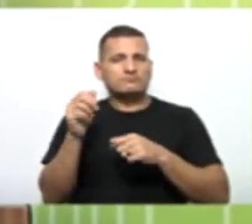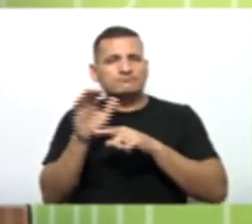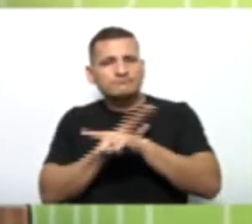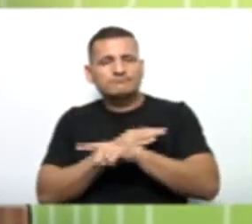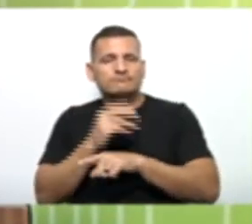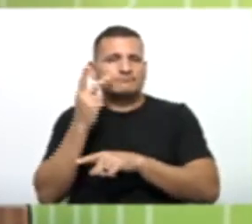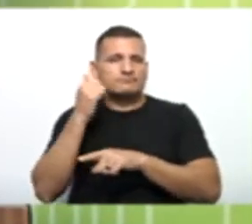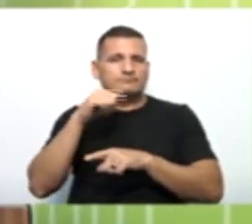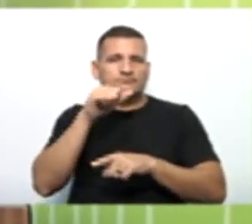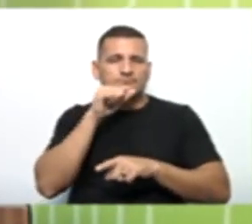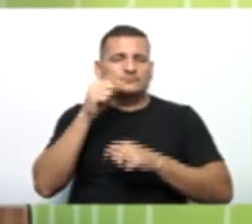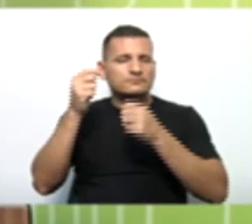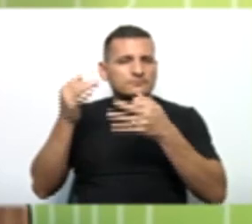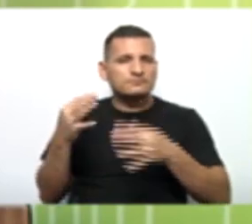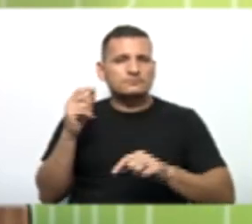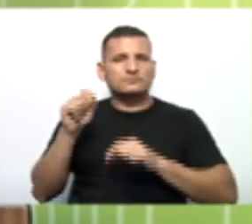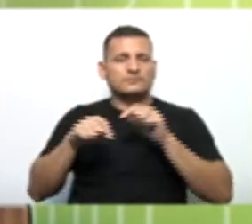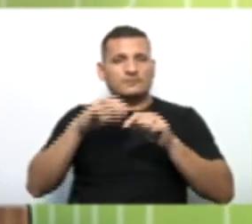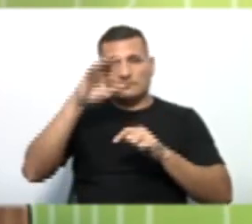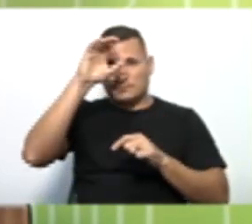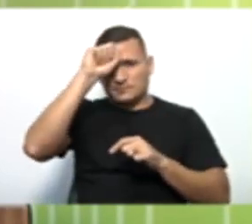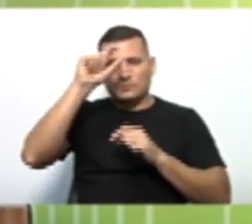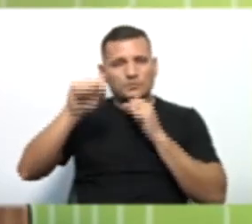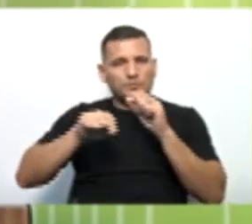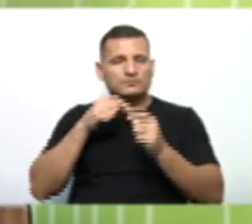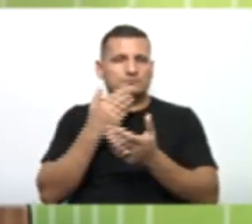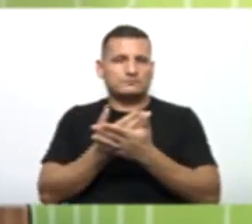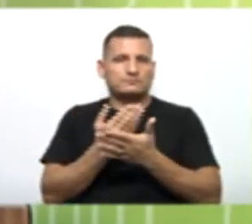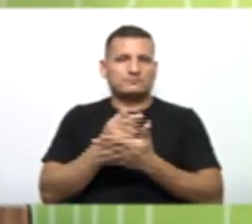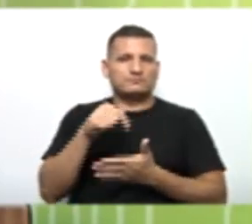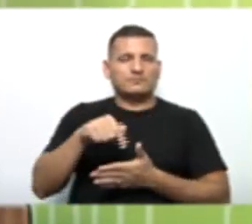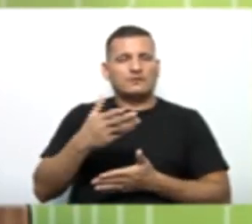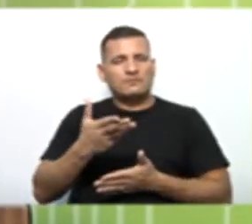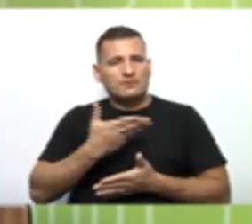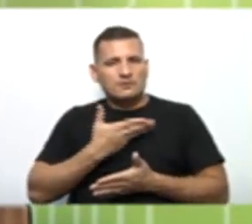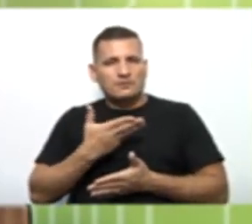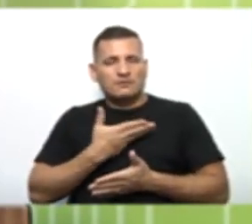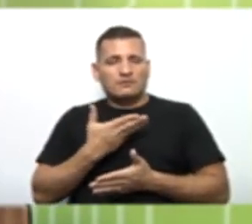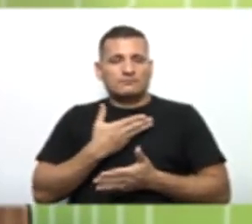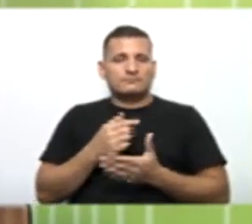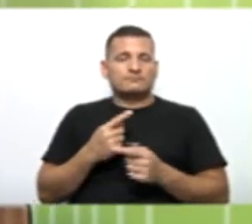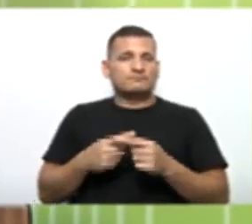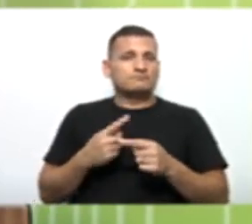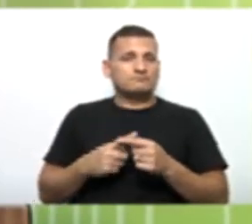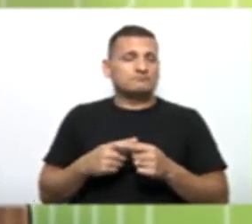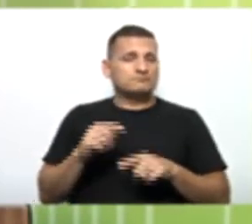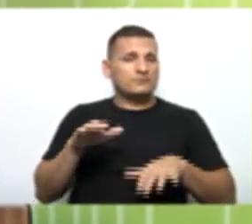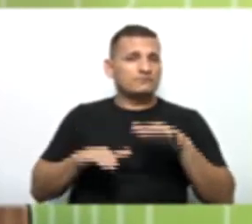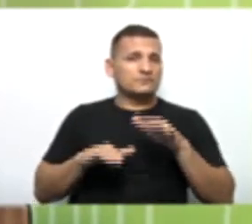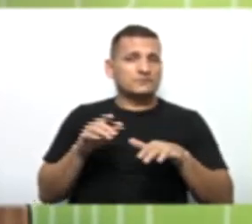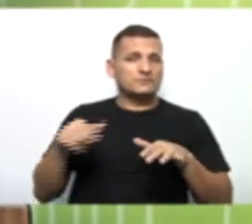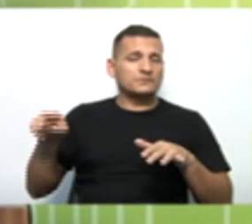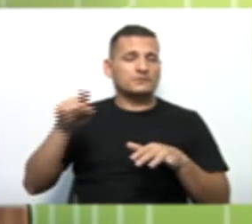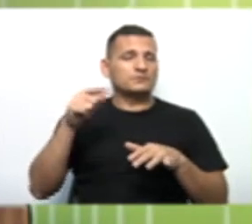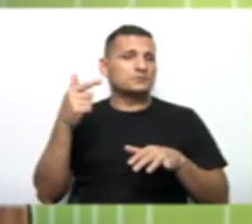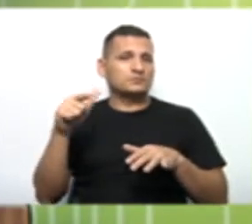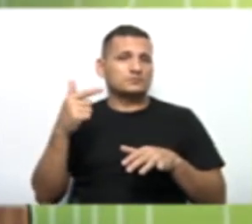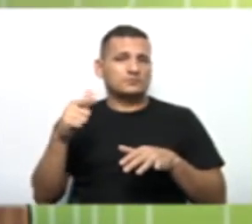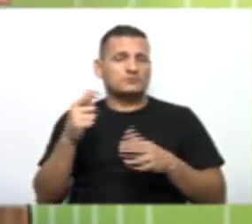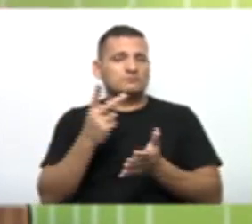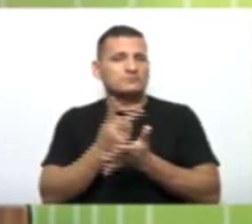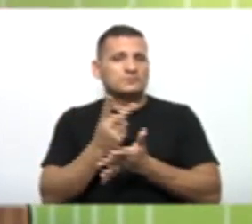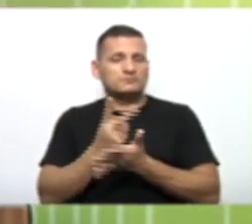hoje aqui com a gente comenta e com os irmãos comentem com os amigos né porque de repente eles não estejam tendo a mesma